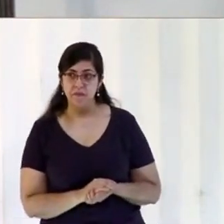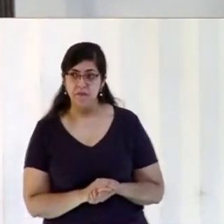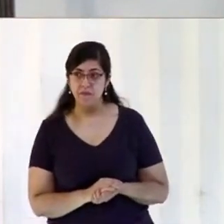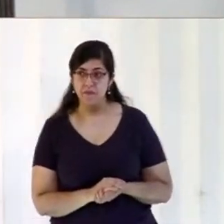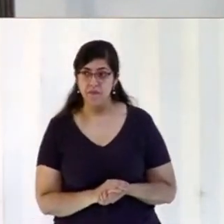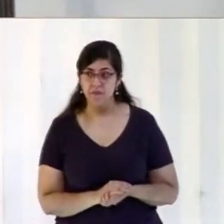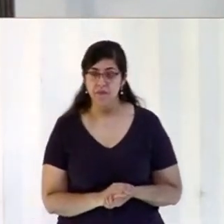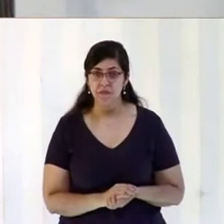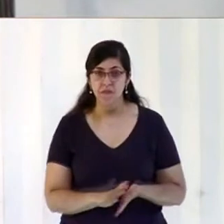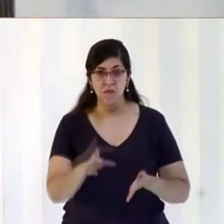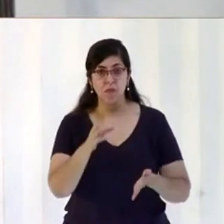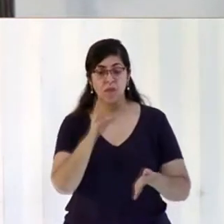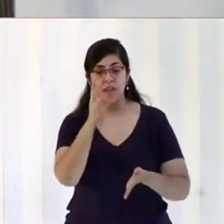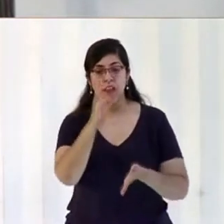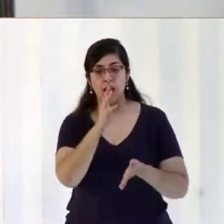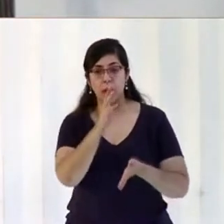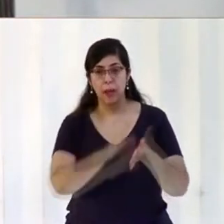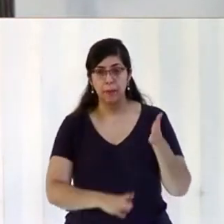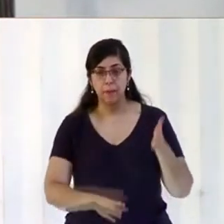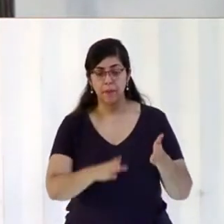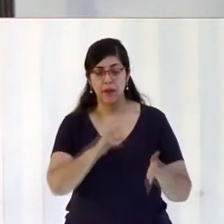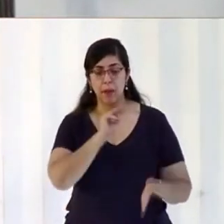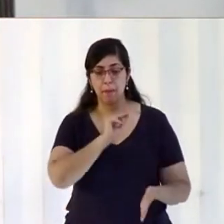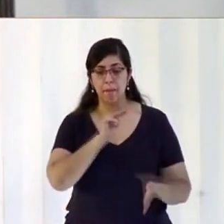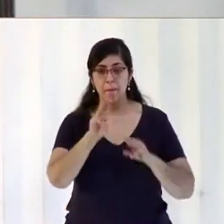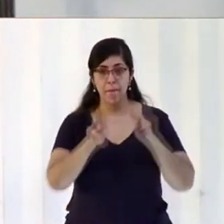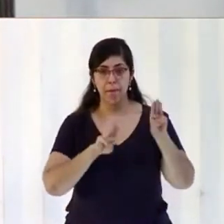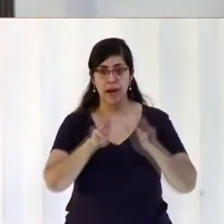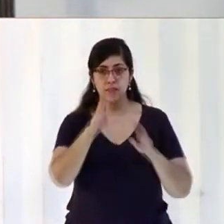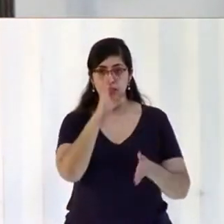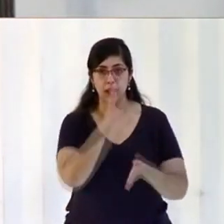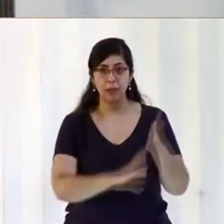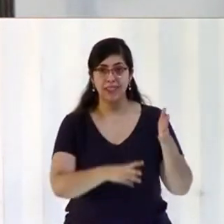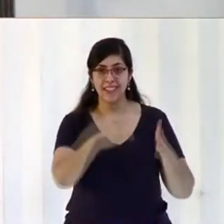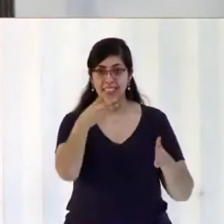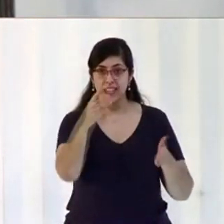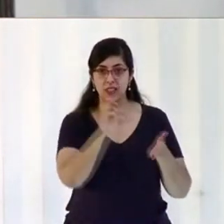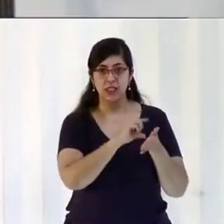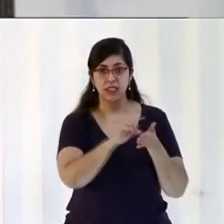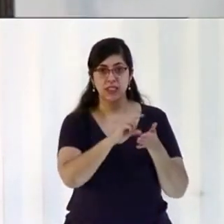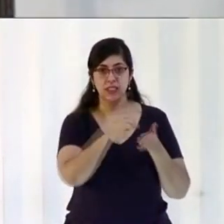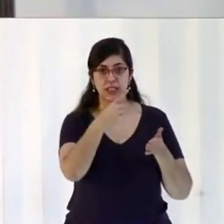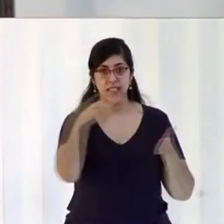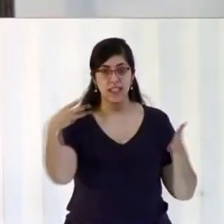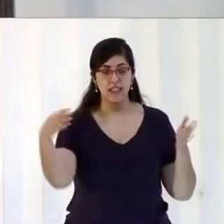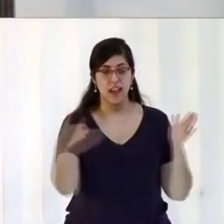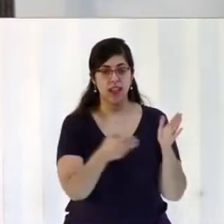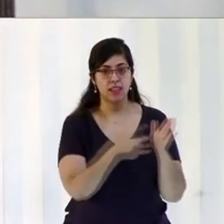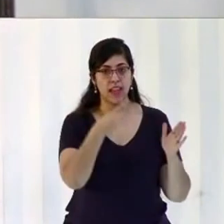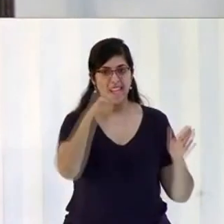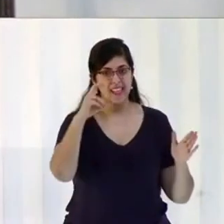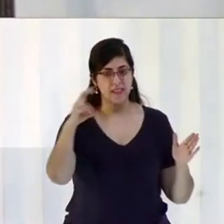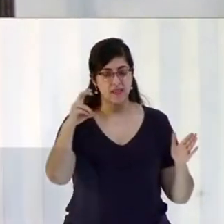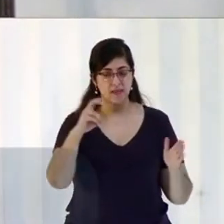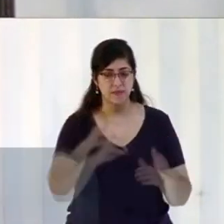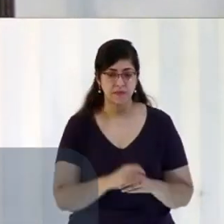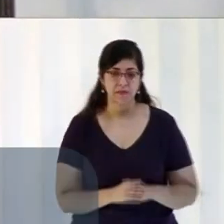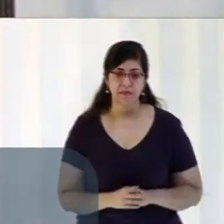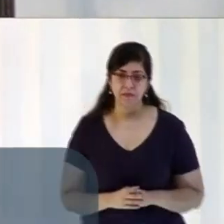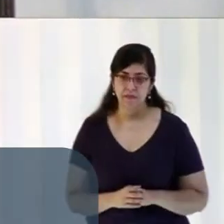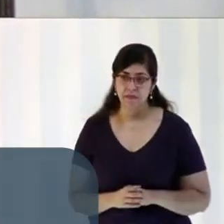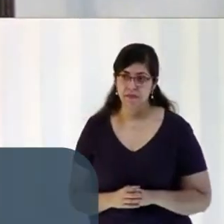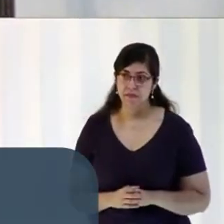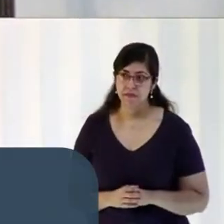casa também. Marcos capítulo 3, versículos 13 a 15. O tema da nossa meditação nesta manhã é